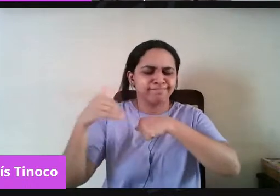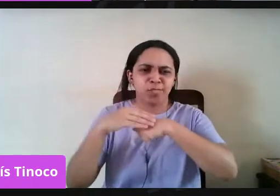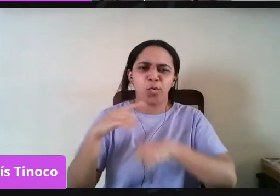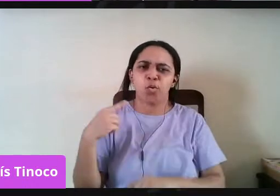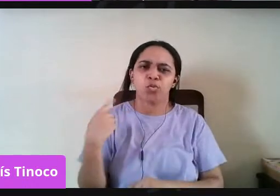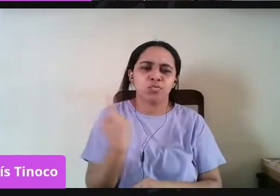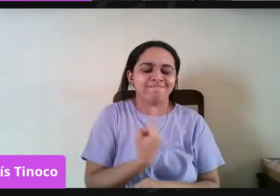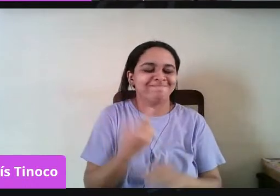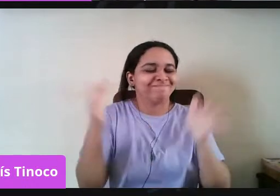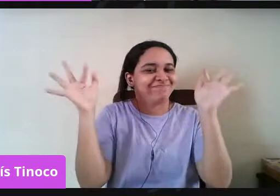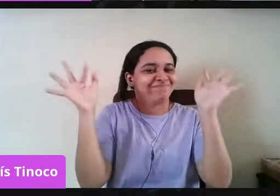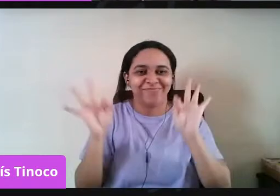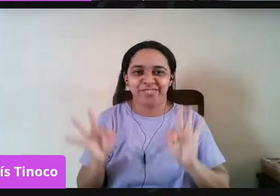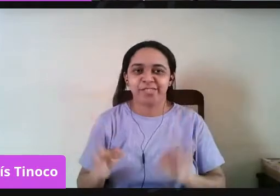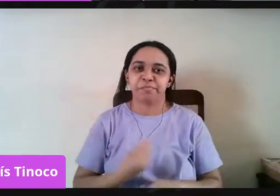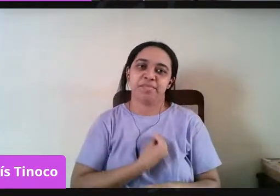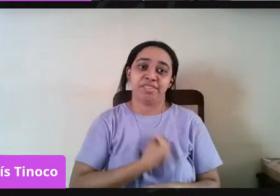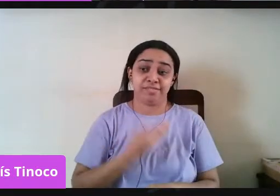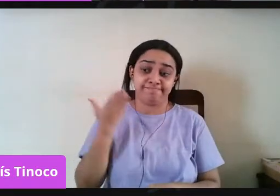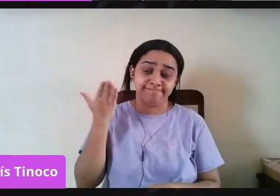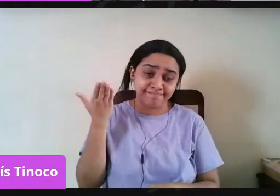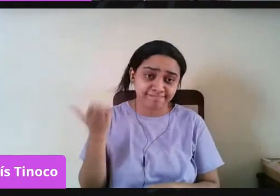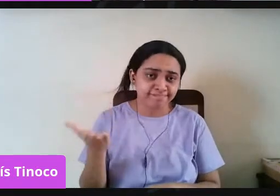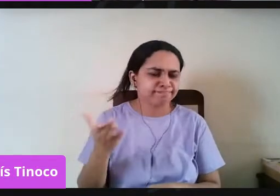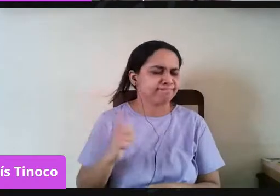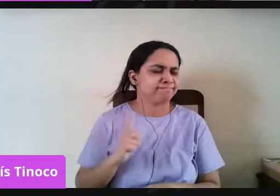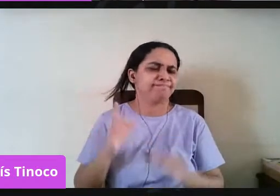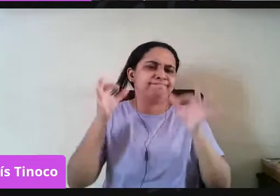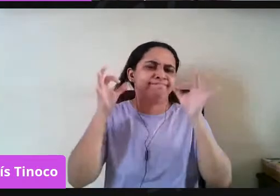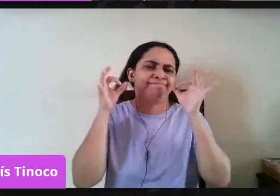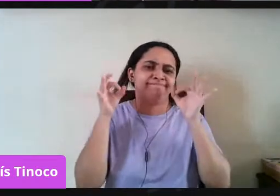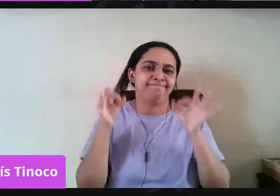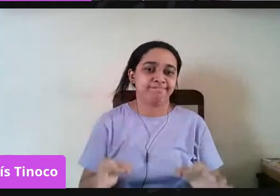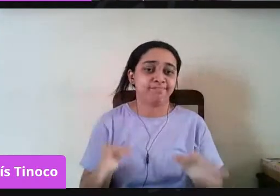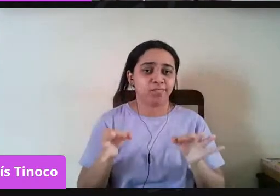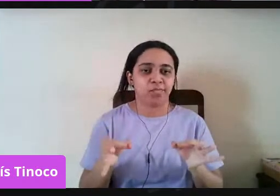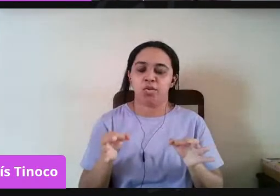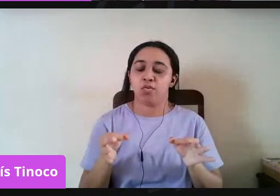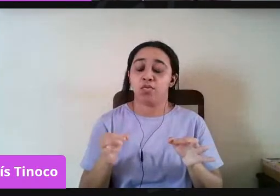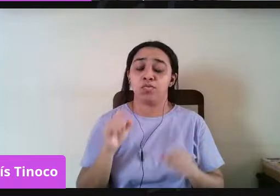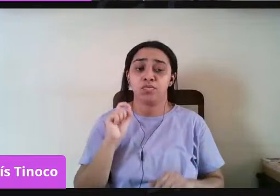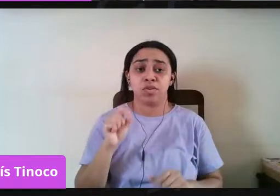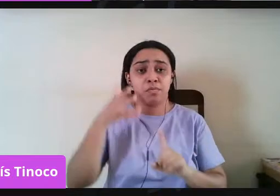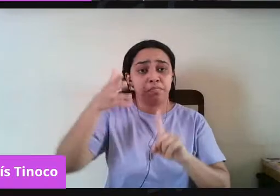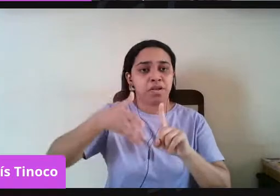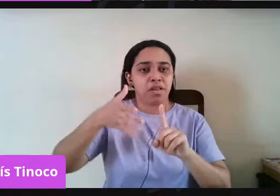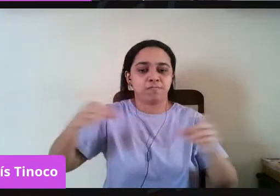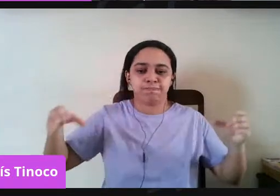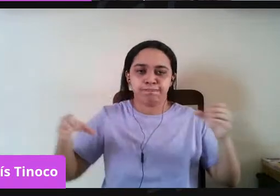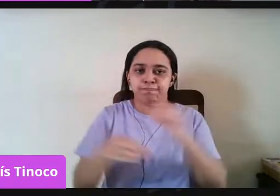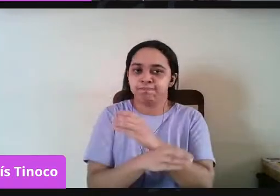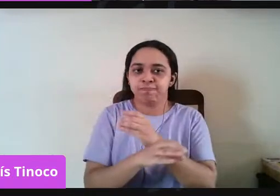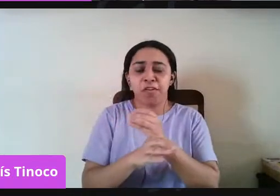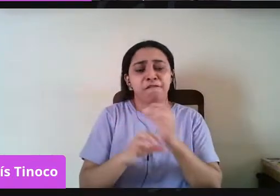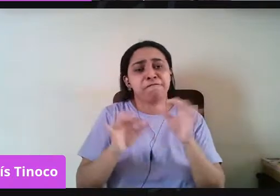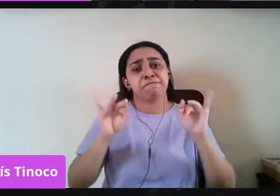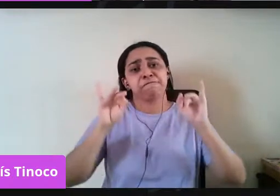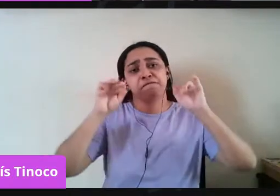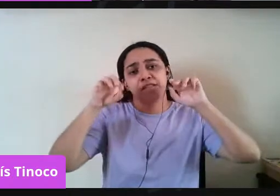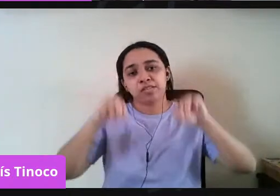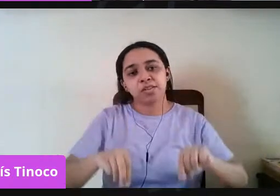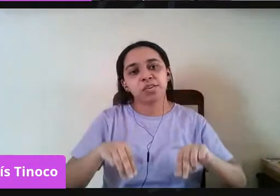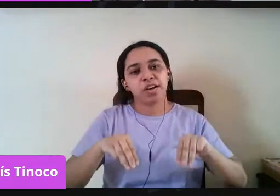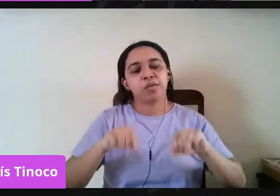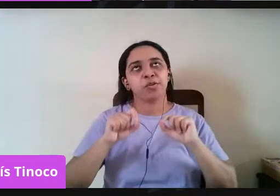sua presença e tenho certeza que vai ser uma palestra de encerramento que vai